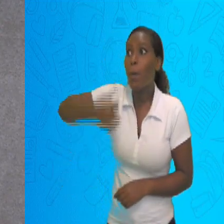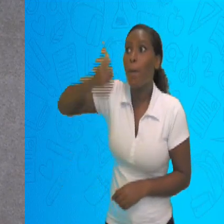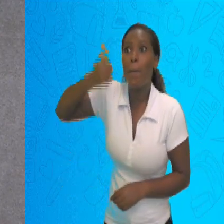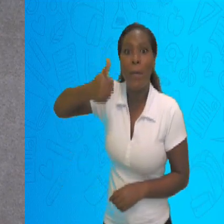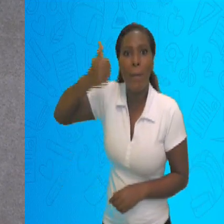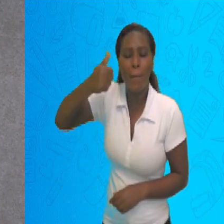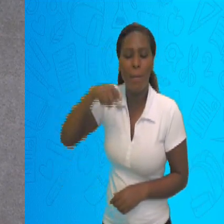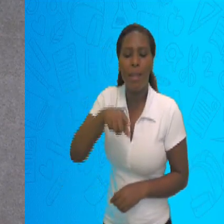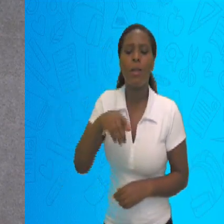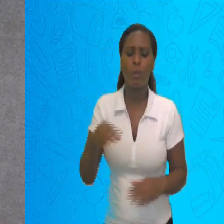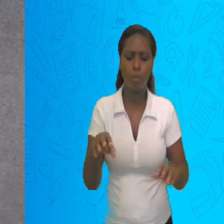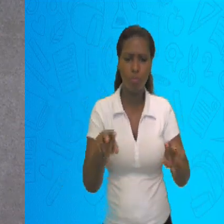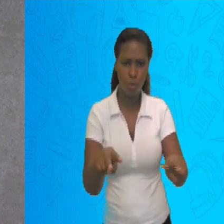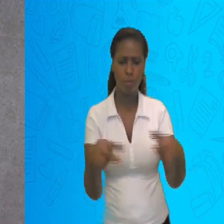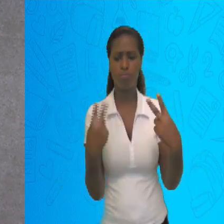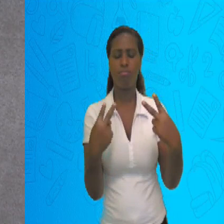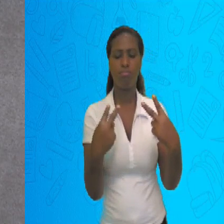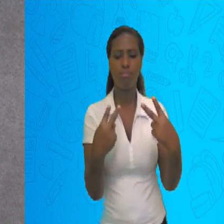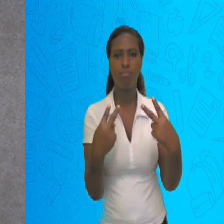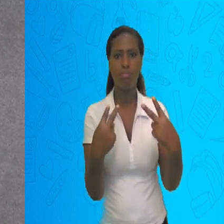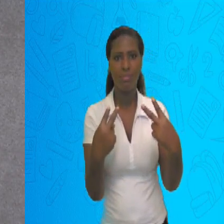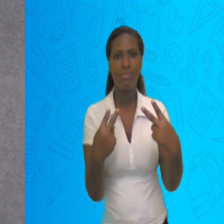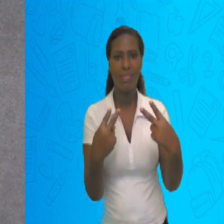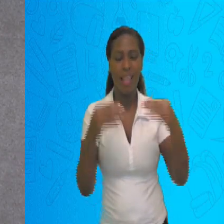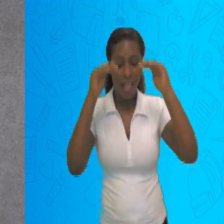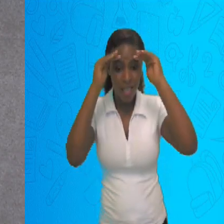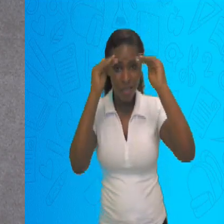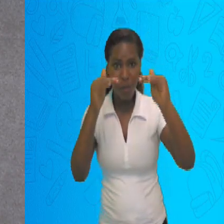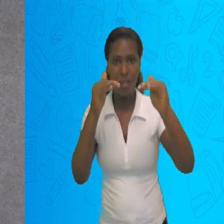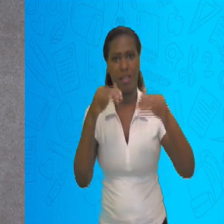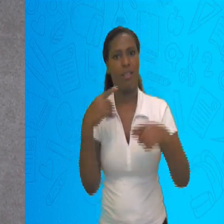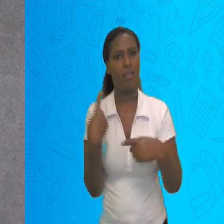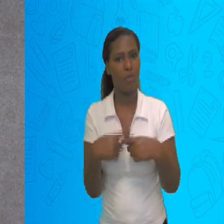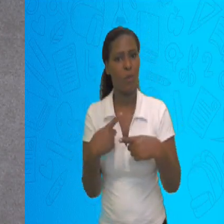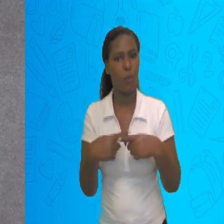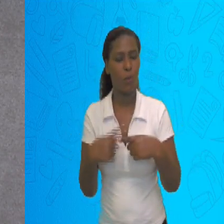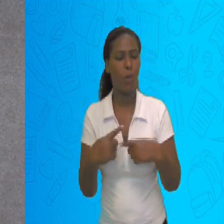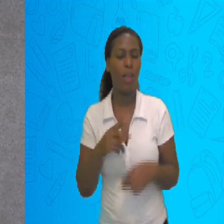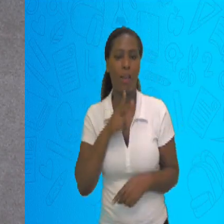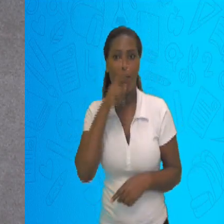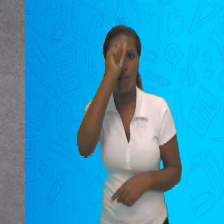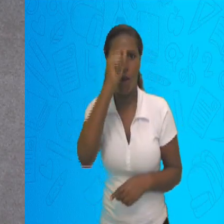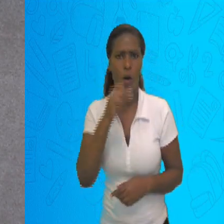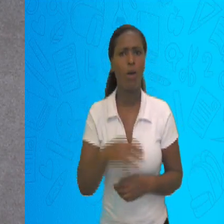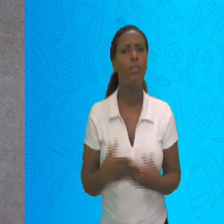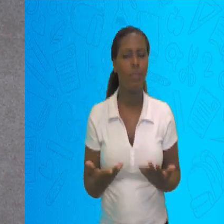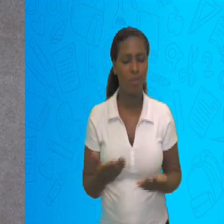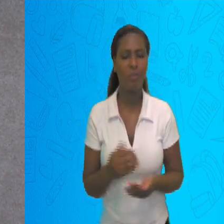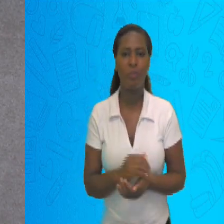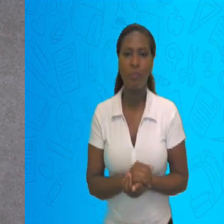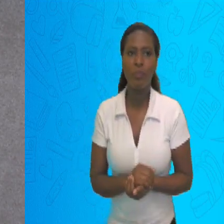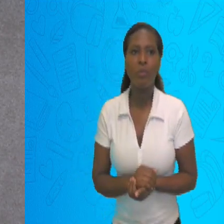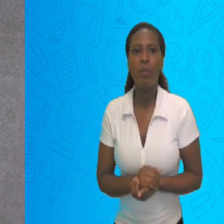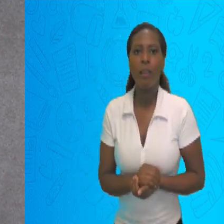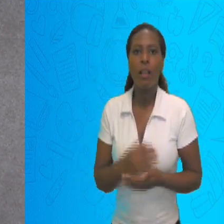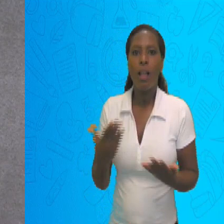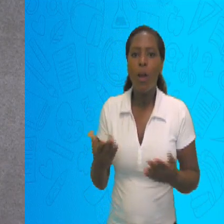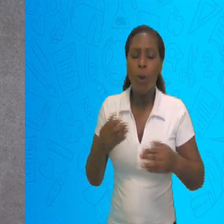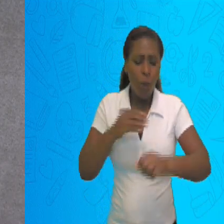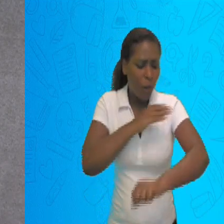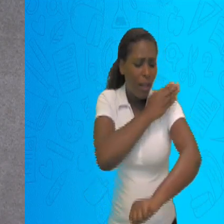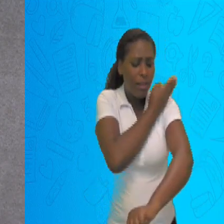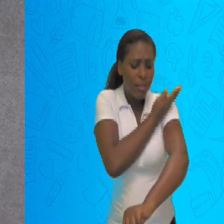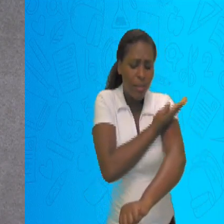como eu relatei. Então, esses costumes, essas formas de vida dos indígenas, elas foram